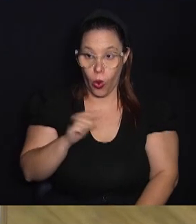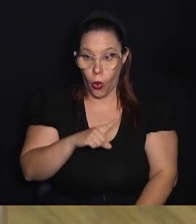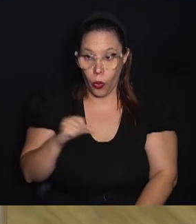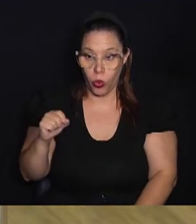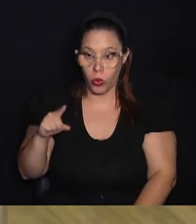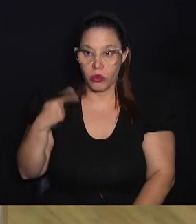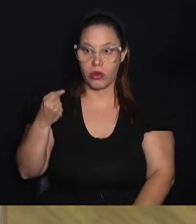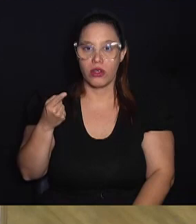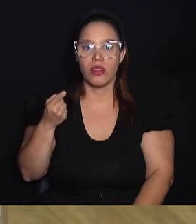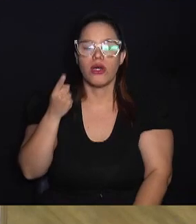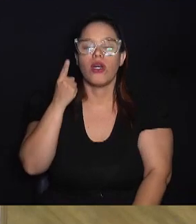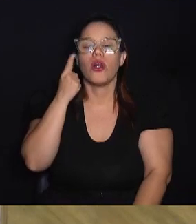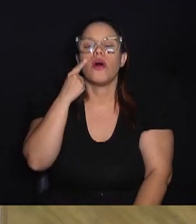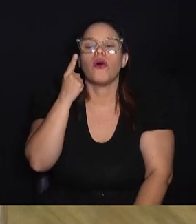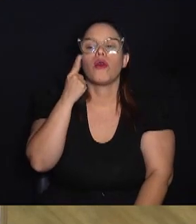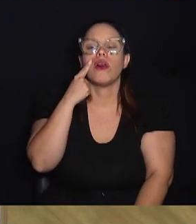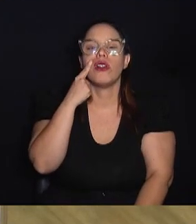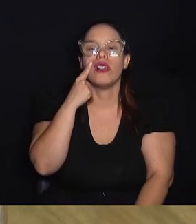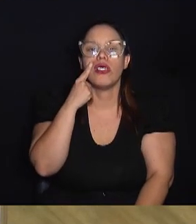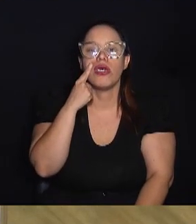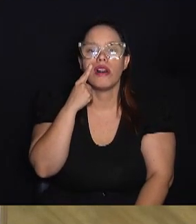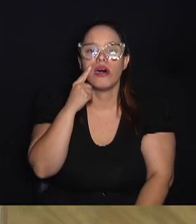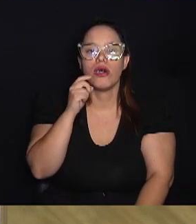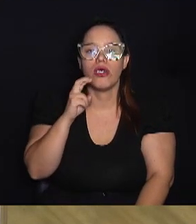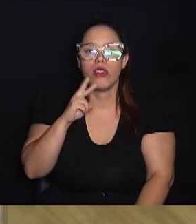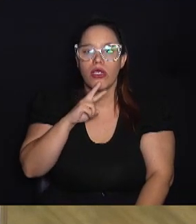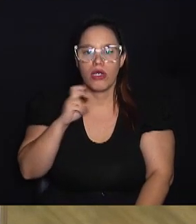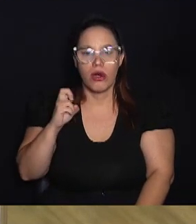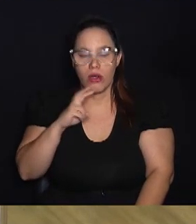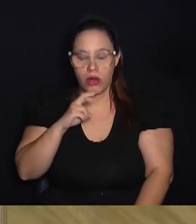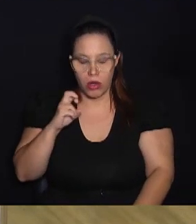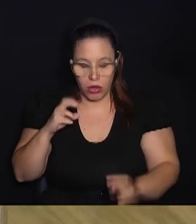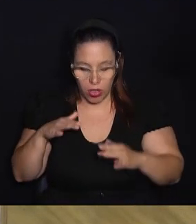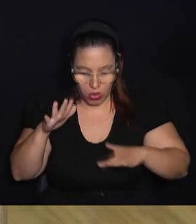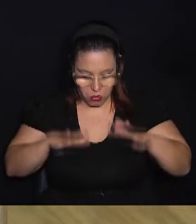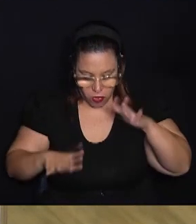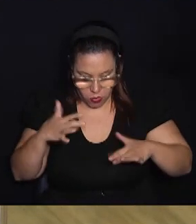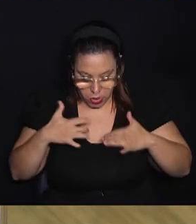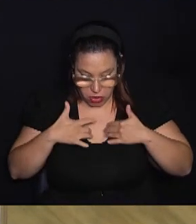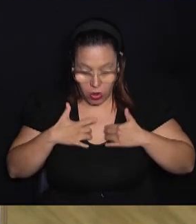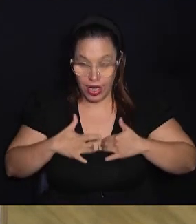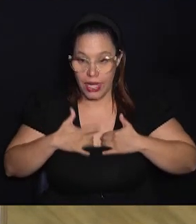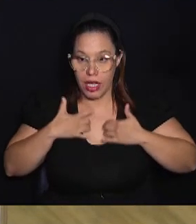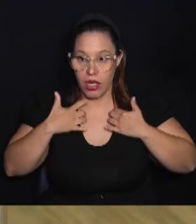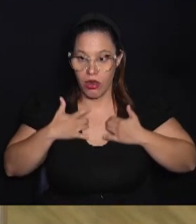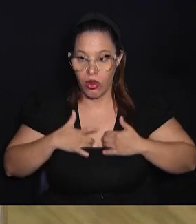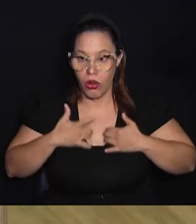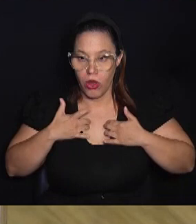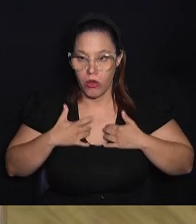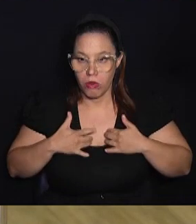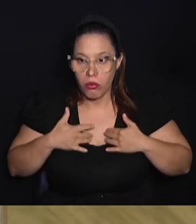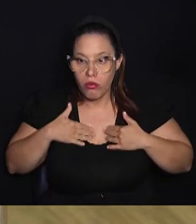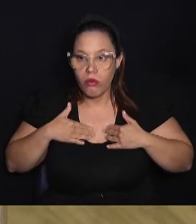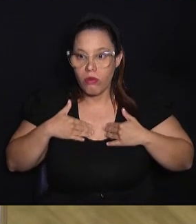então só observa um pouquinho e tenta perceber o movimento que acontece nas suas costelas enquanto